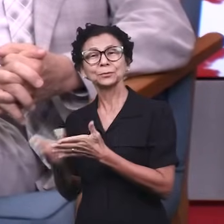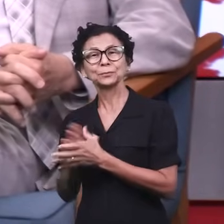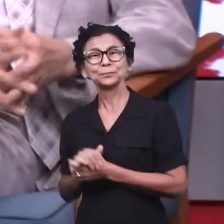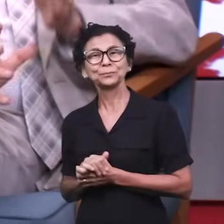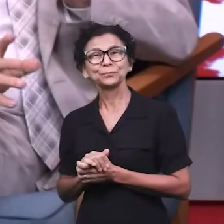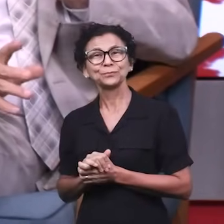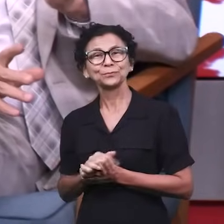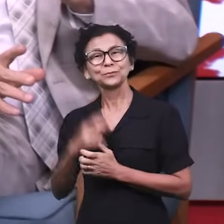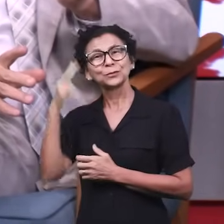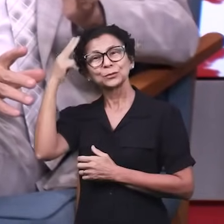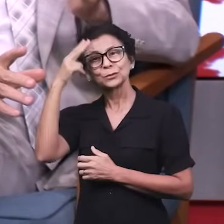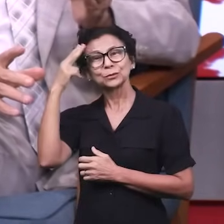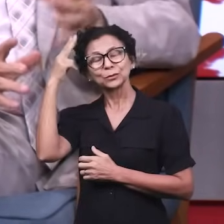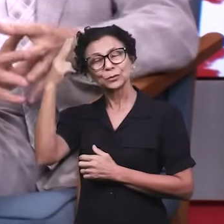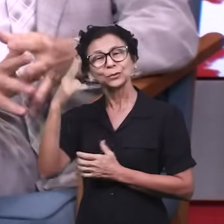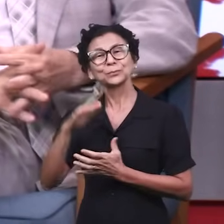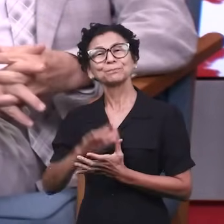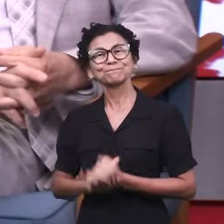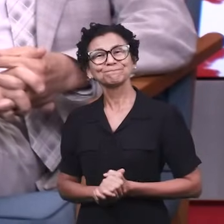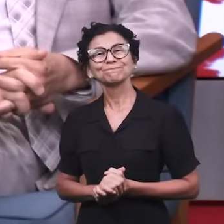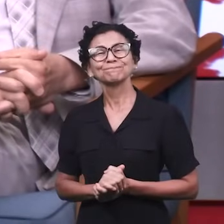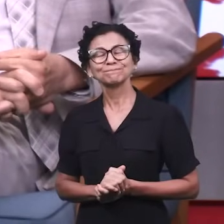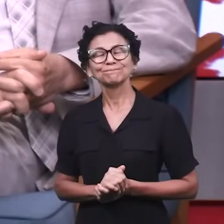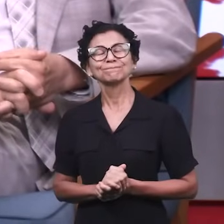dom, profecia.